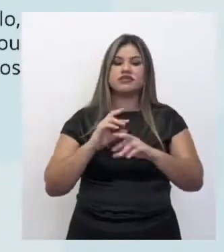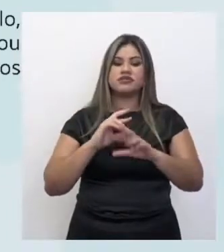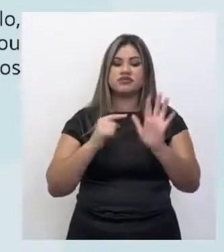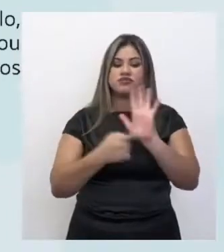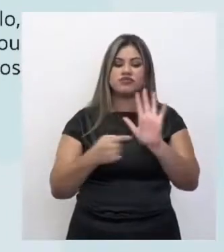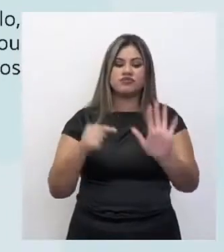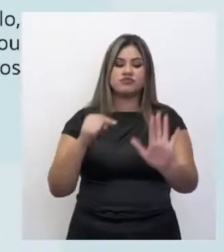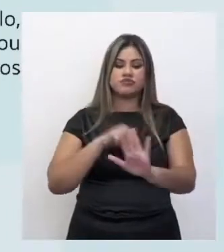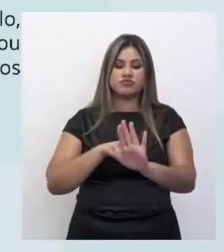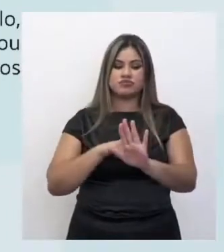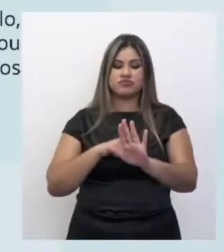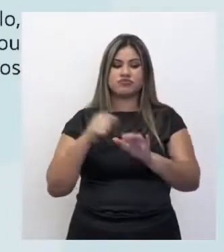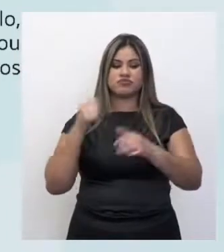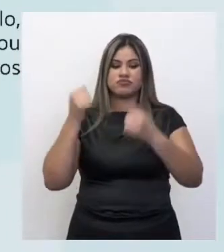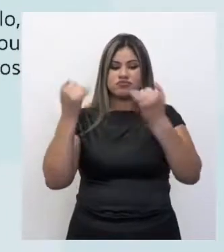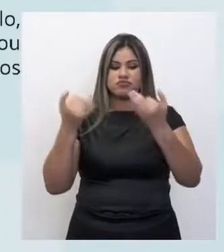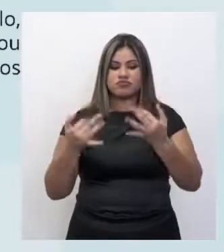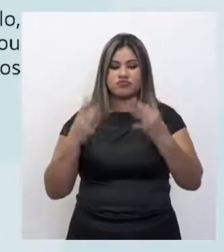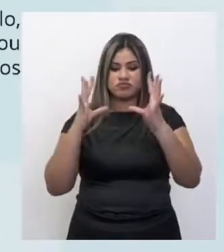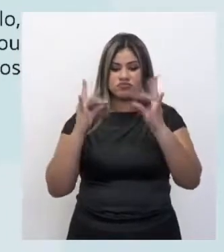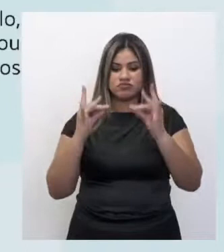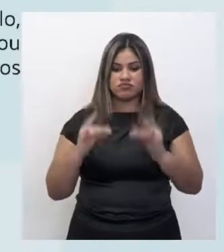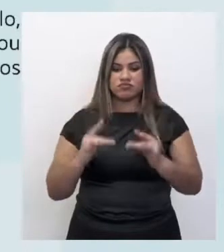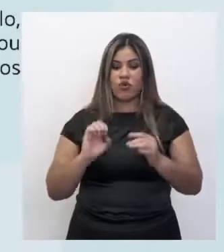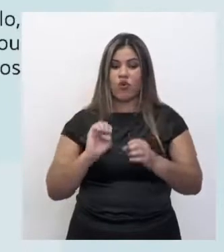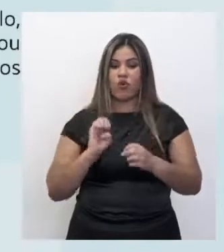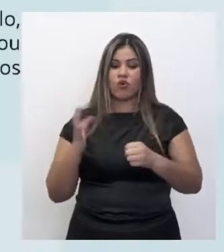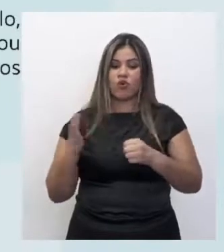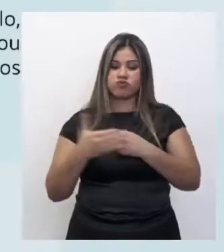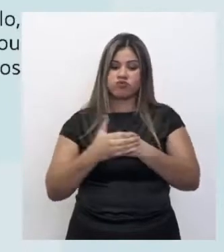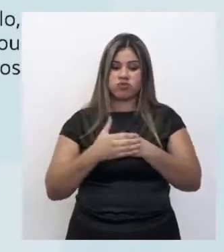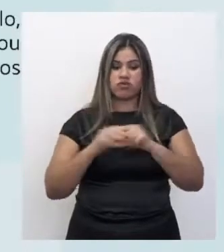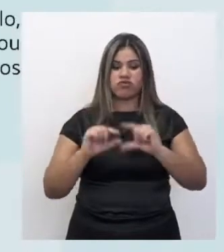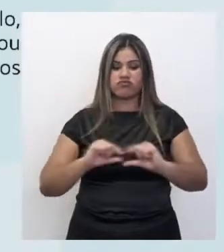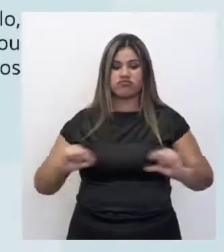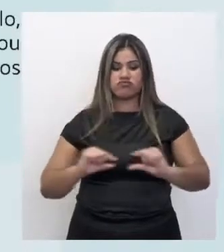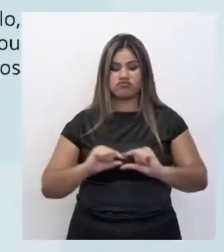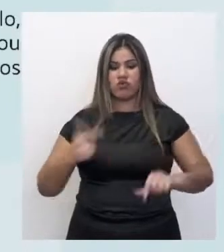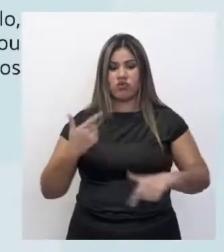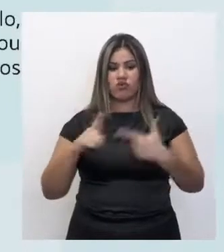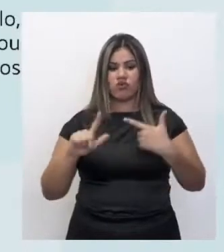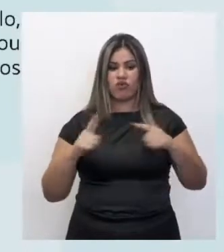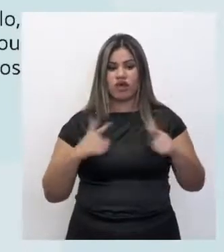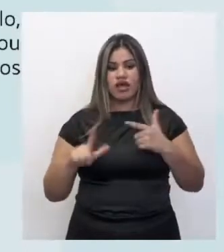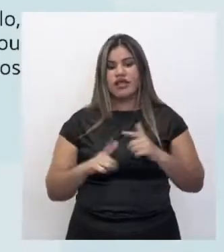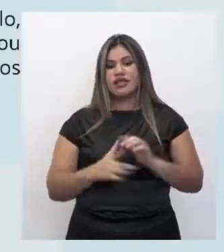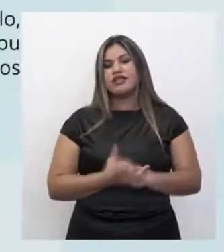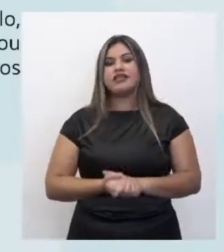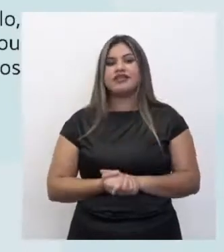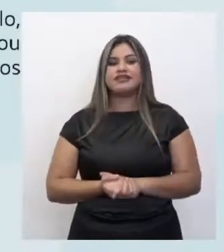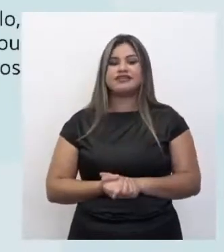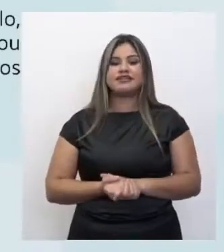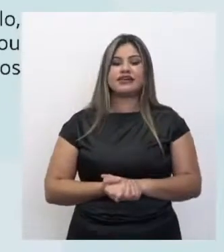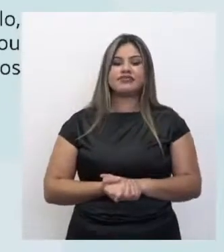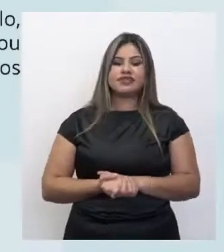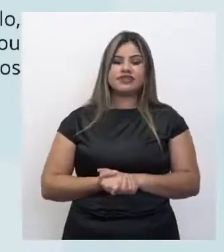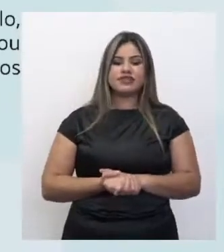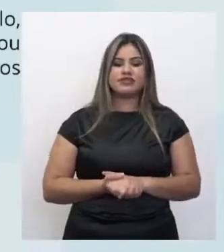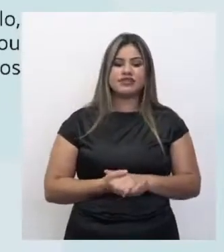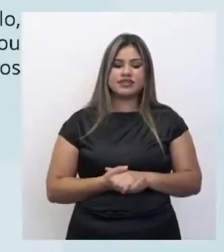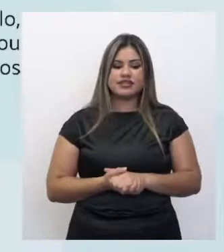metafóricas, explicitação ou ocultação de fontes de informação, entre outros, em textos